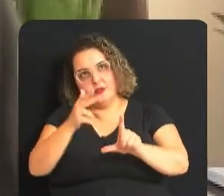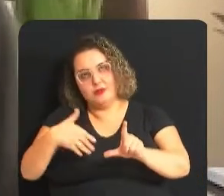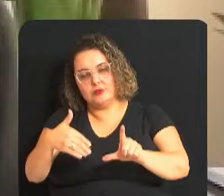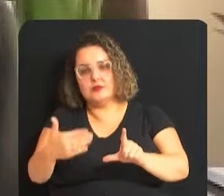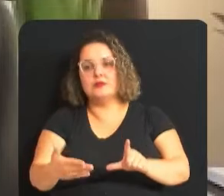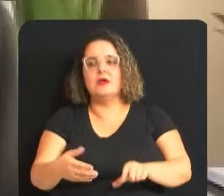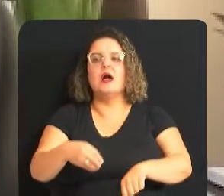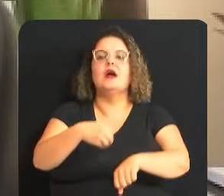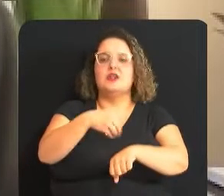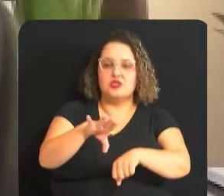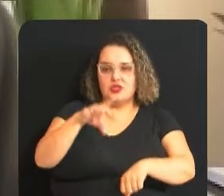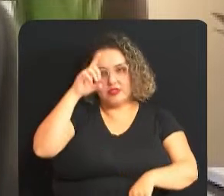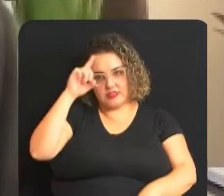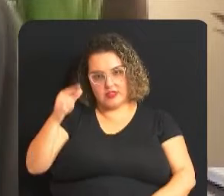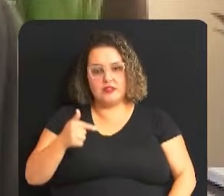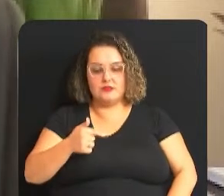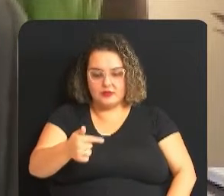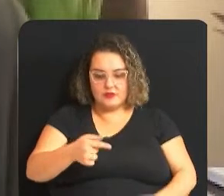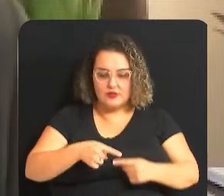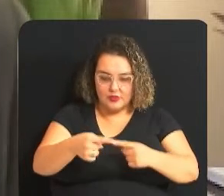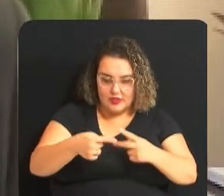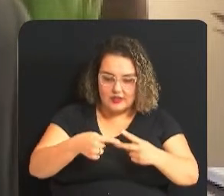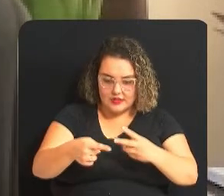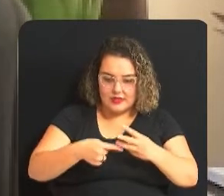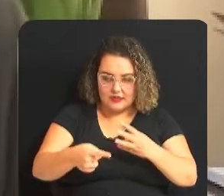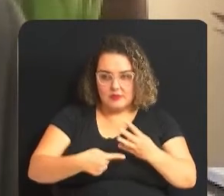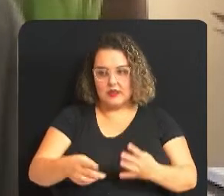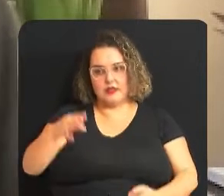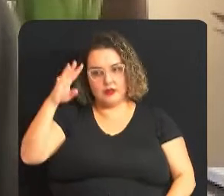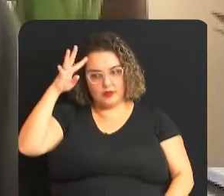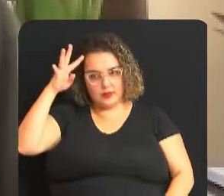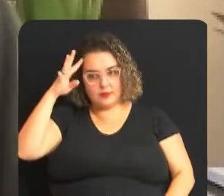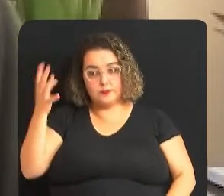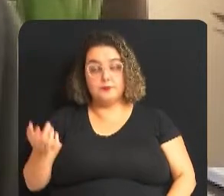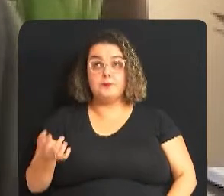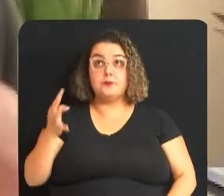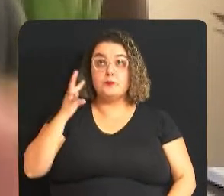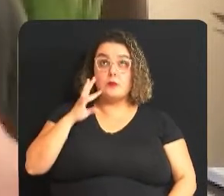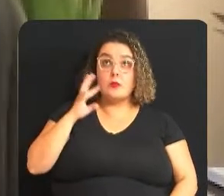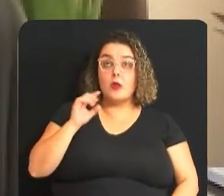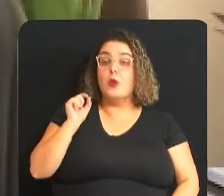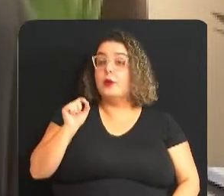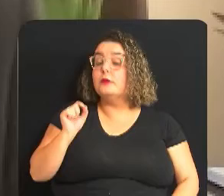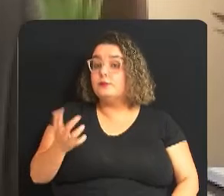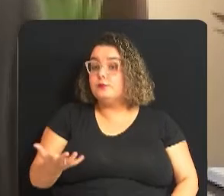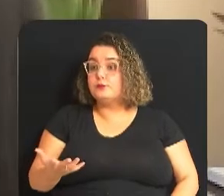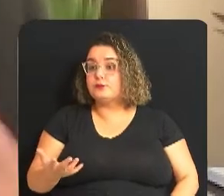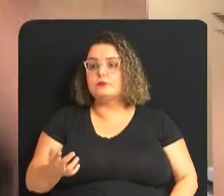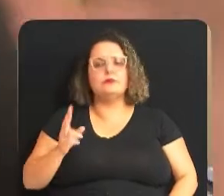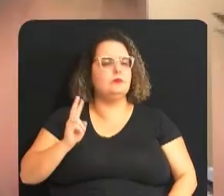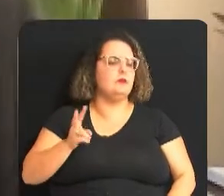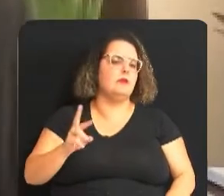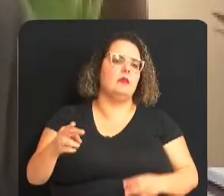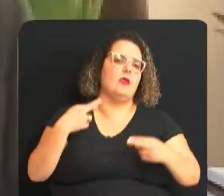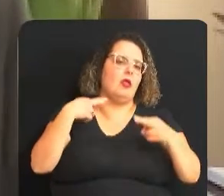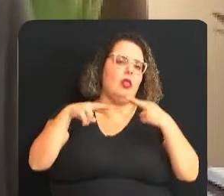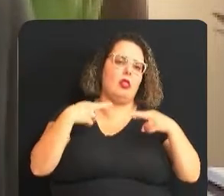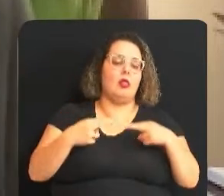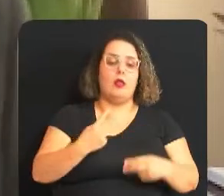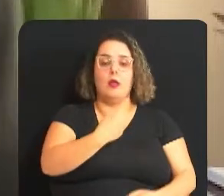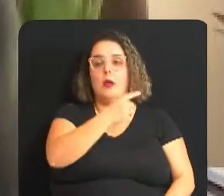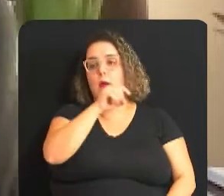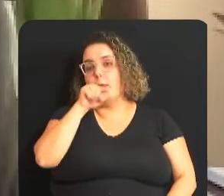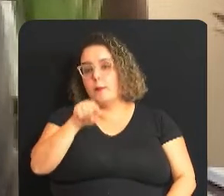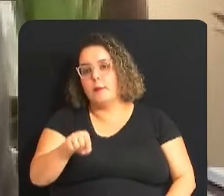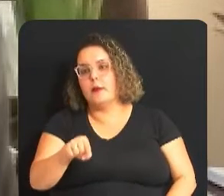de saúde toda semana, quarta-feira. E é engraçado que eles sempre reclamam, então entram lá 1000 pessoas e sempre